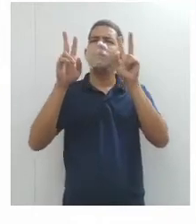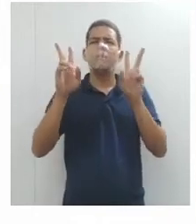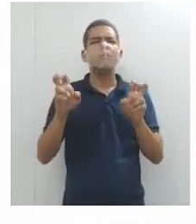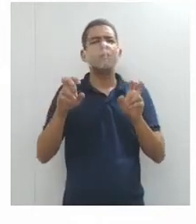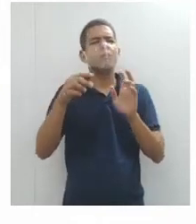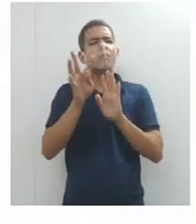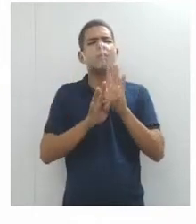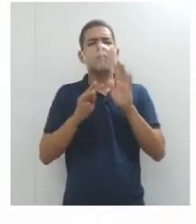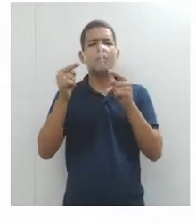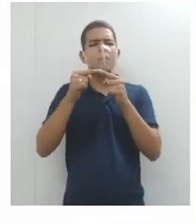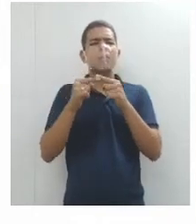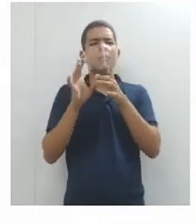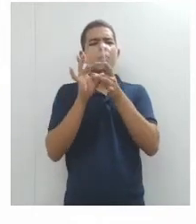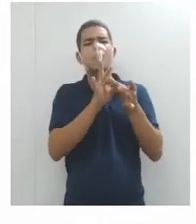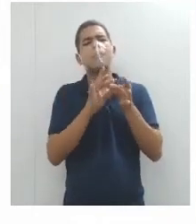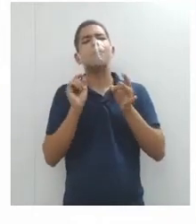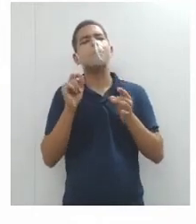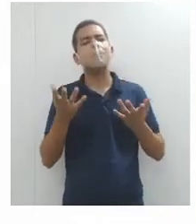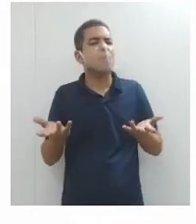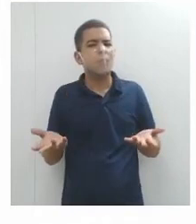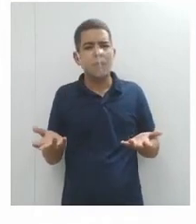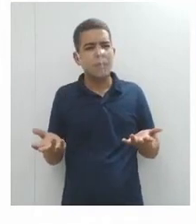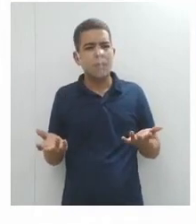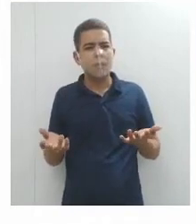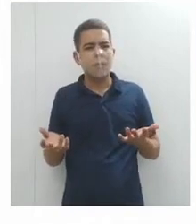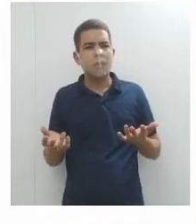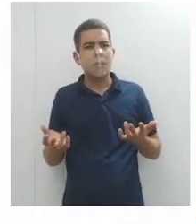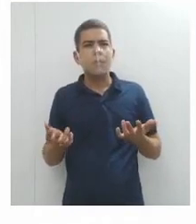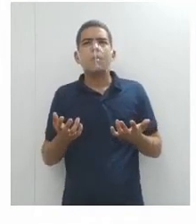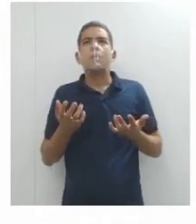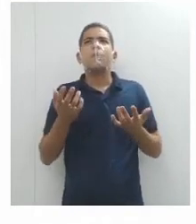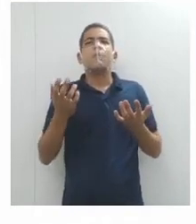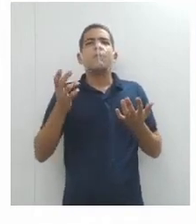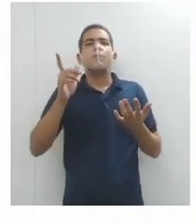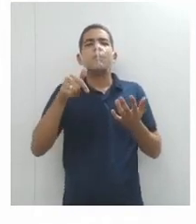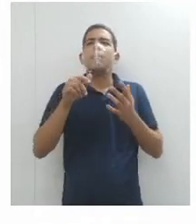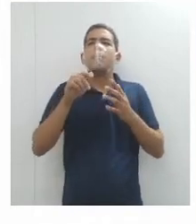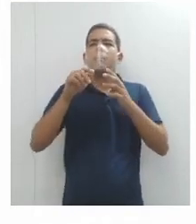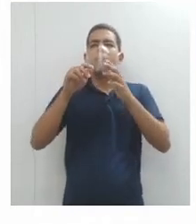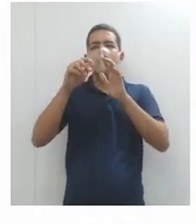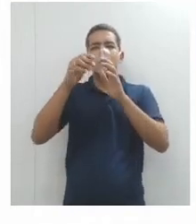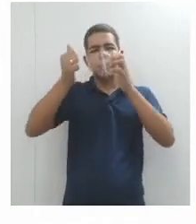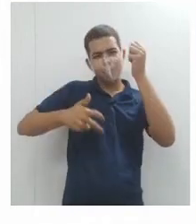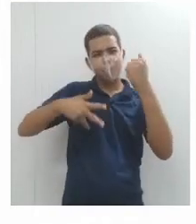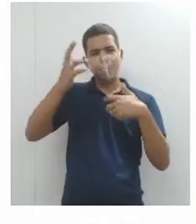nesse texto, hein? Nessa tirinha? O que é que essas expressões têm em